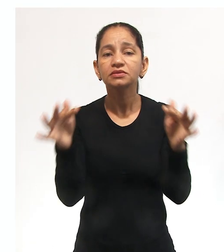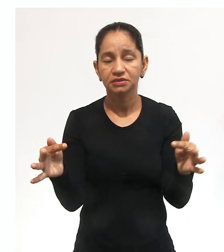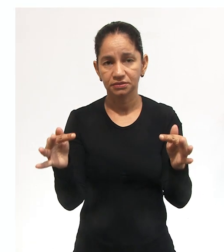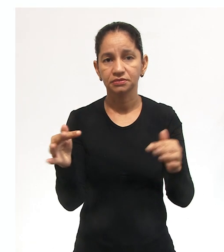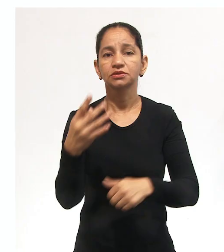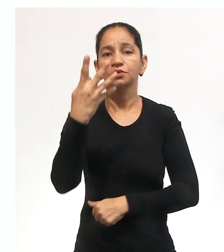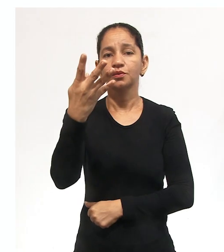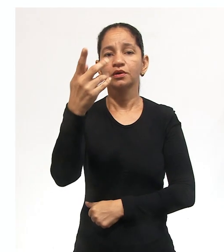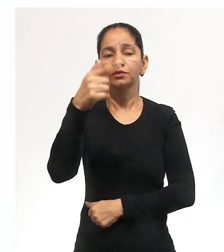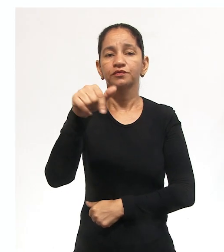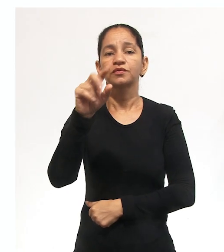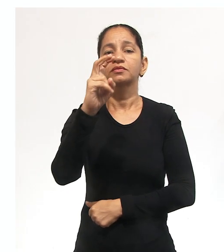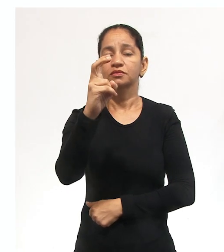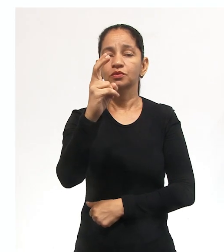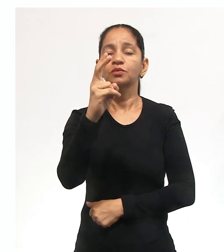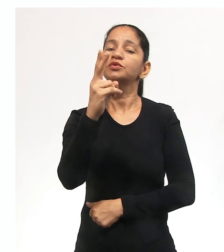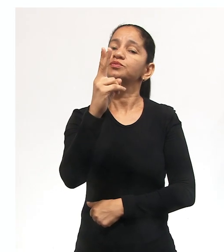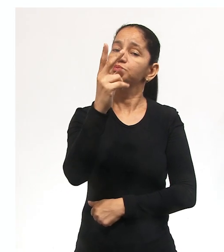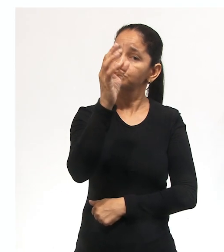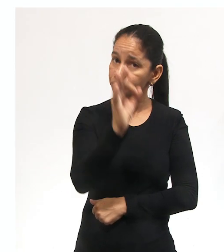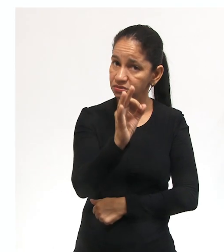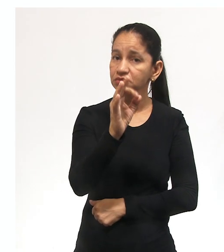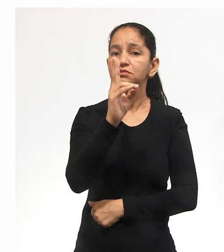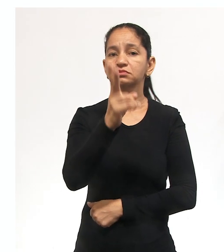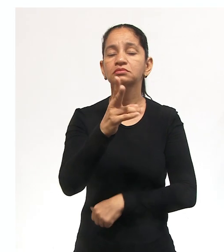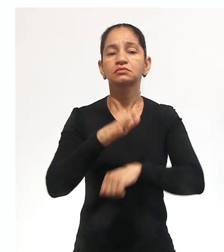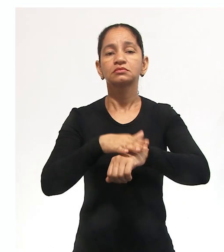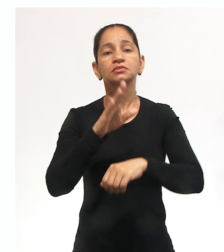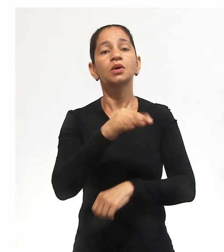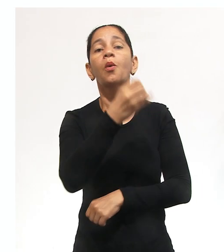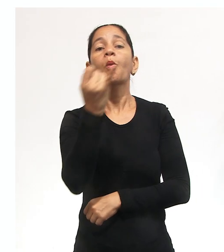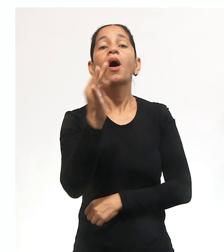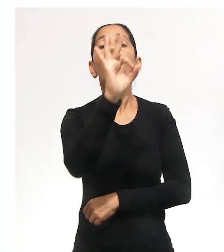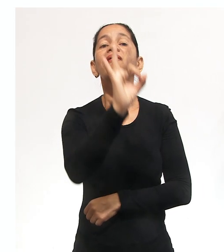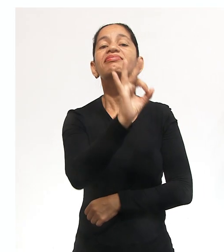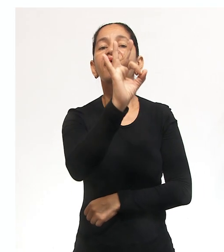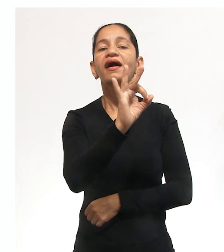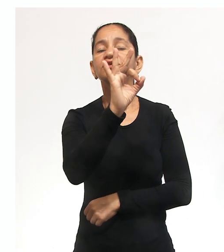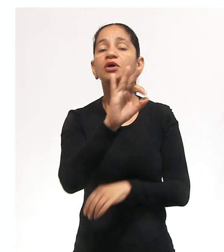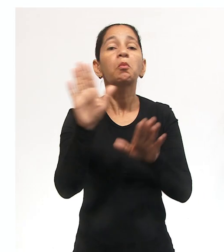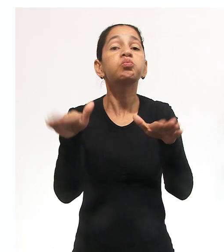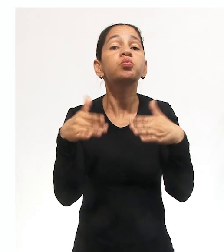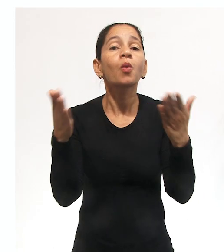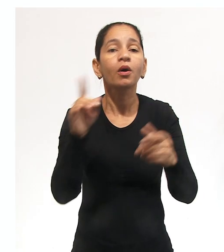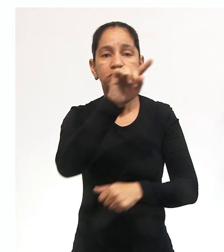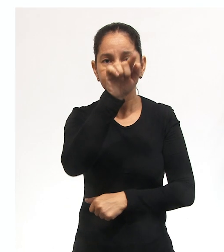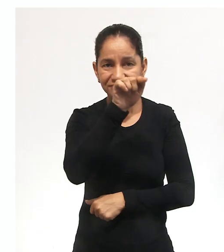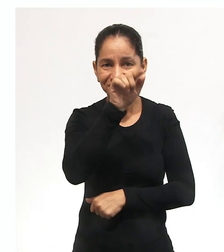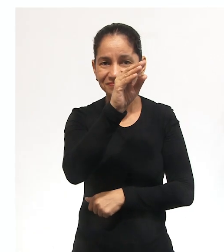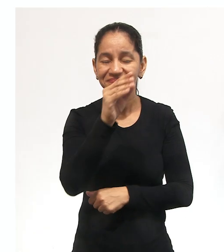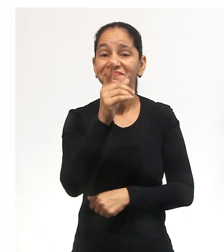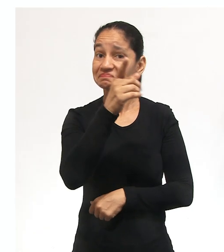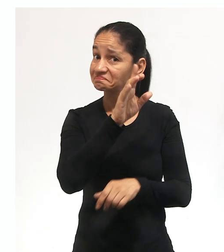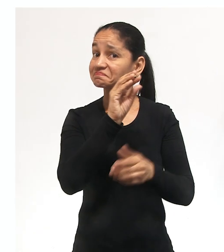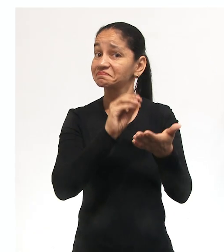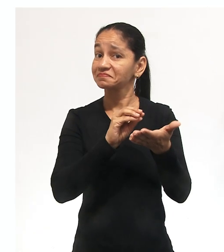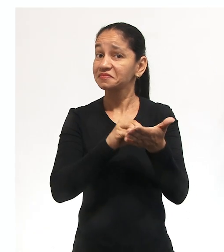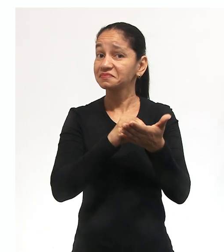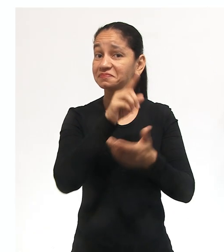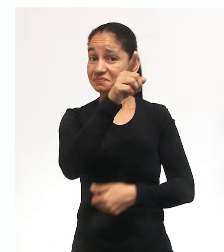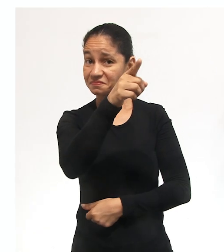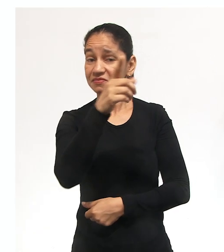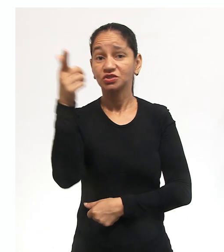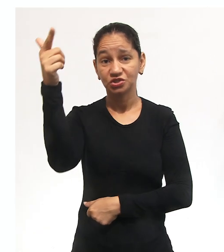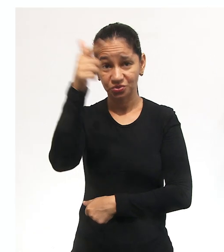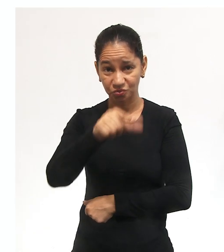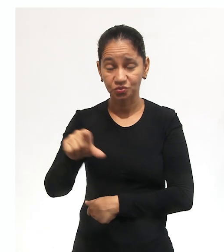4,2%, a taxa que eu quero descobrir, que é ao mês, e os prazos, né? E aí,